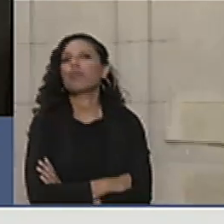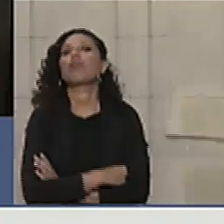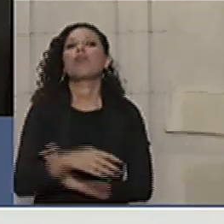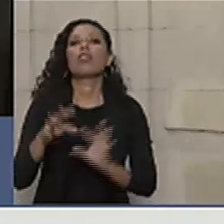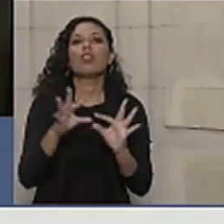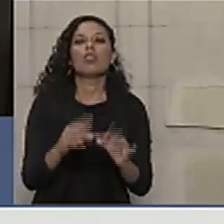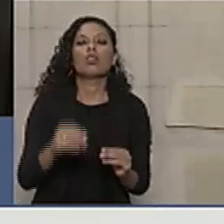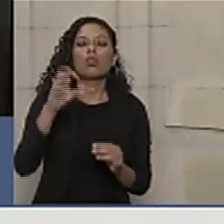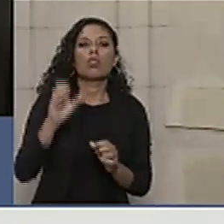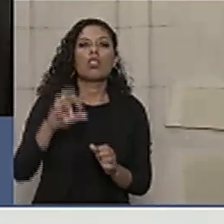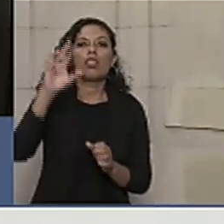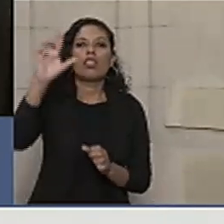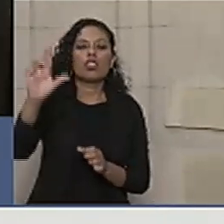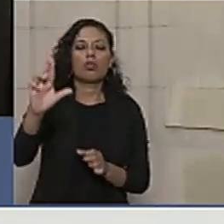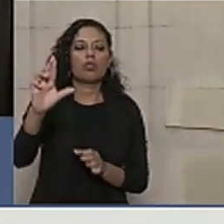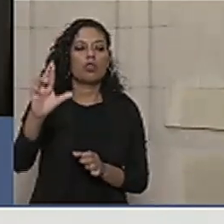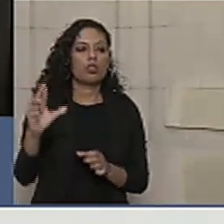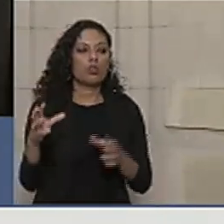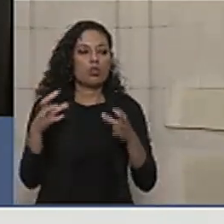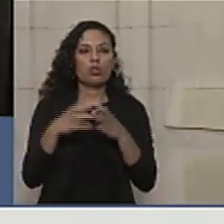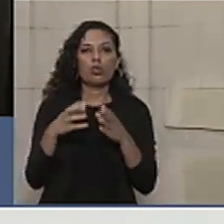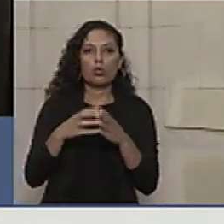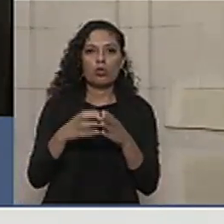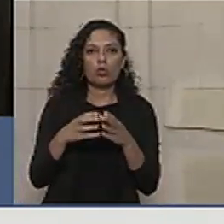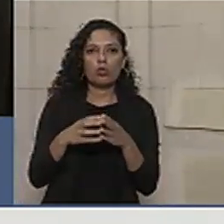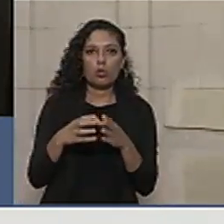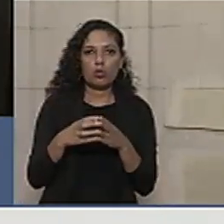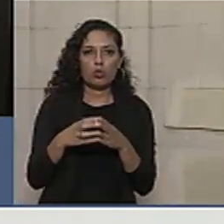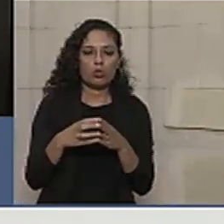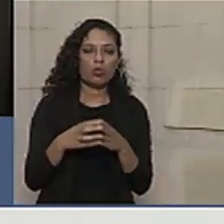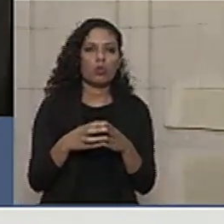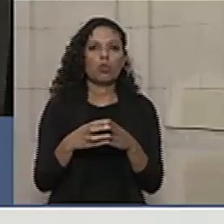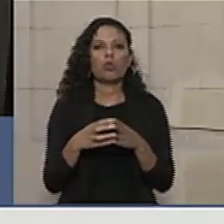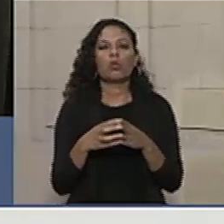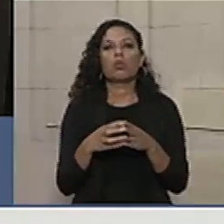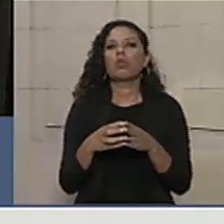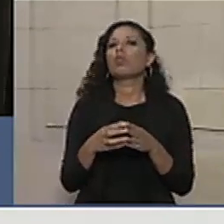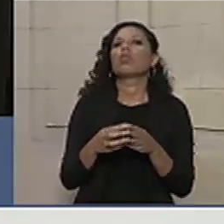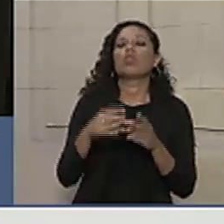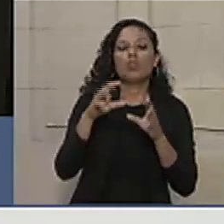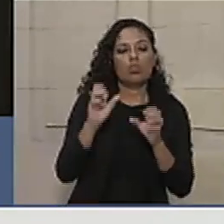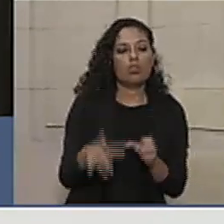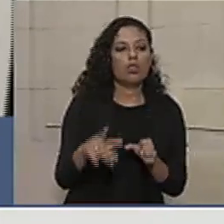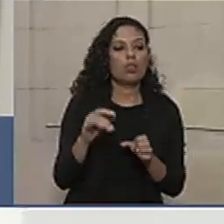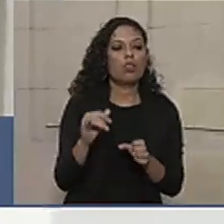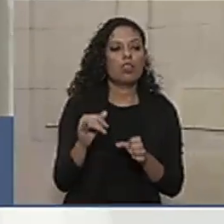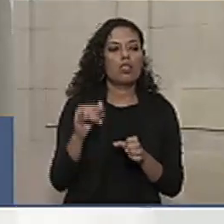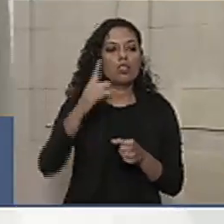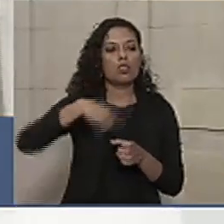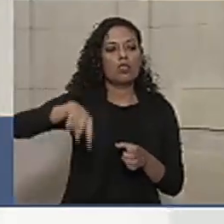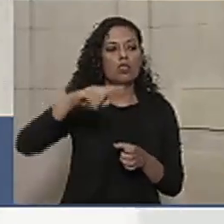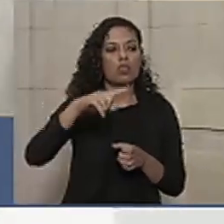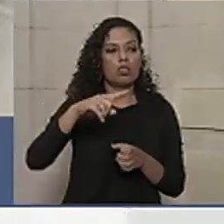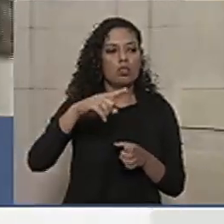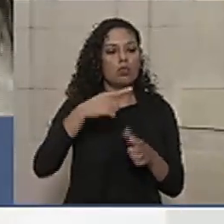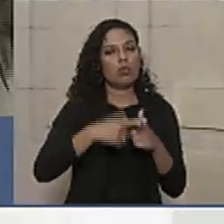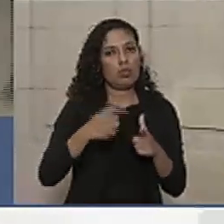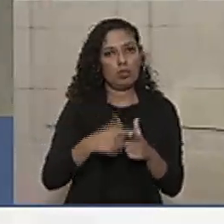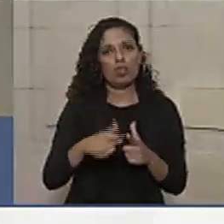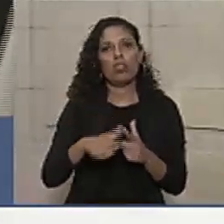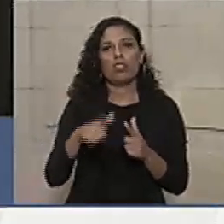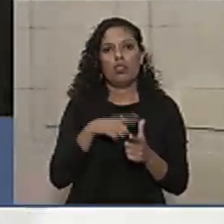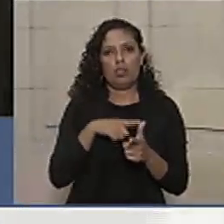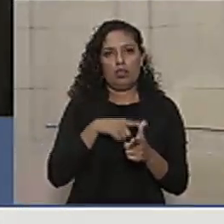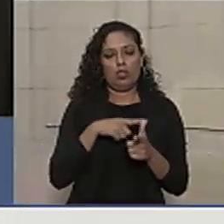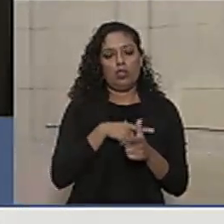da tutela do órgão sobre esse espaço, sem dúvida nenhuma, nós teremos muitos problemas para